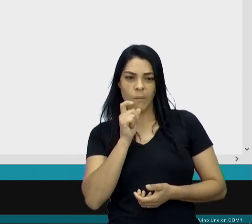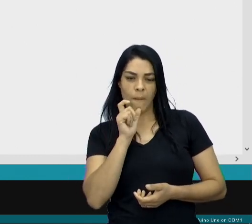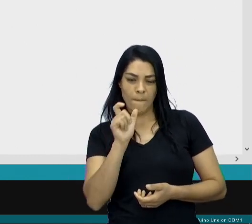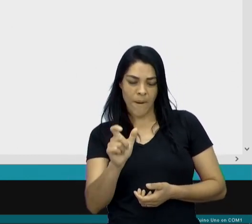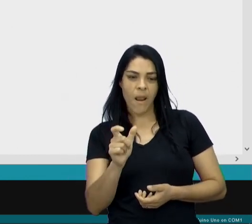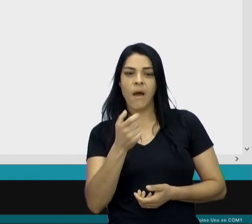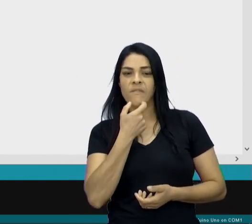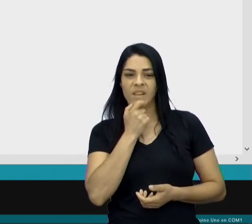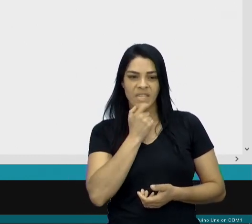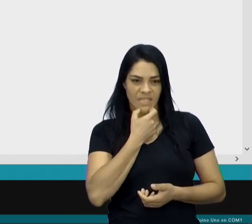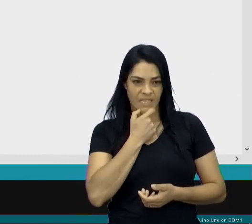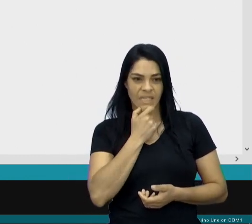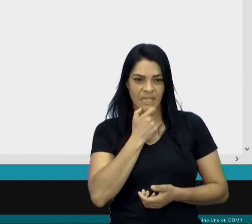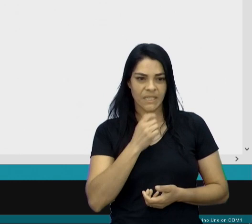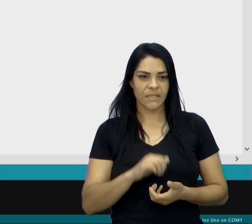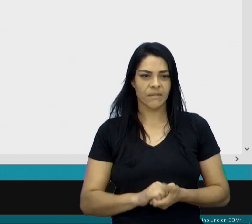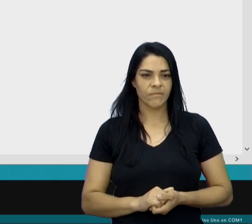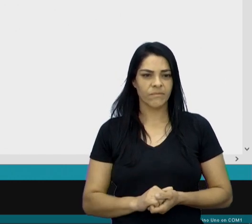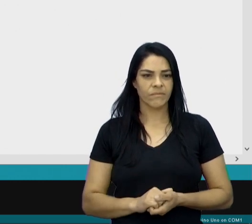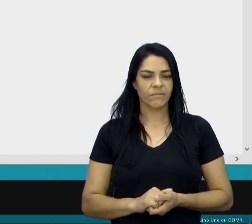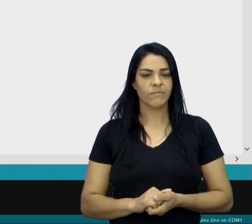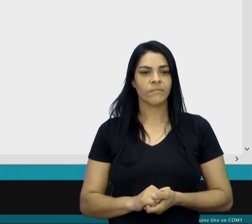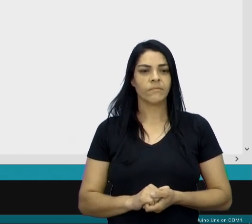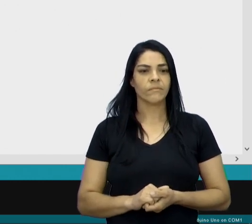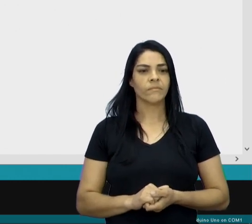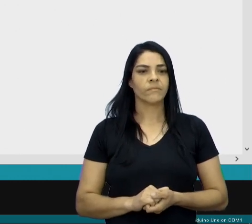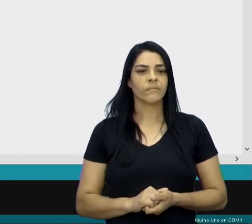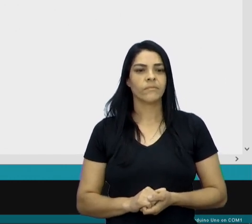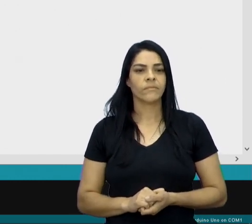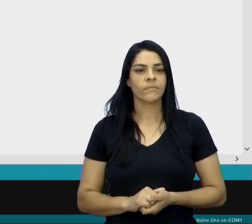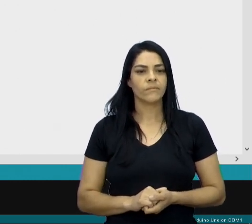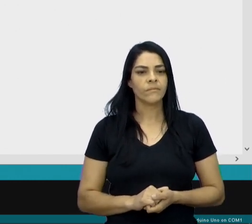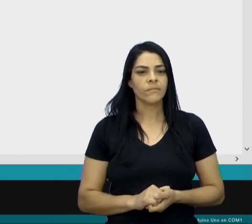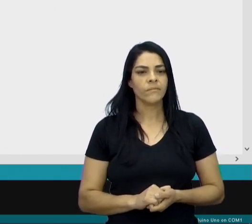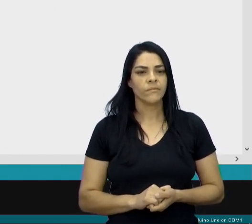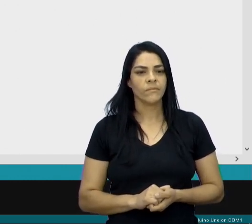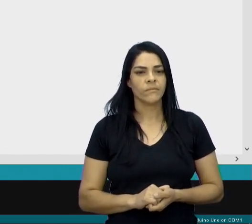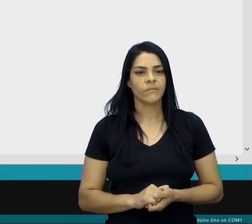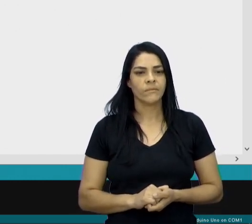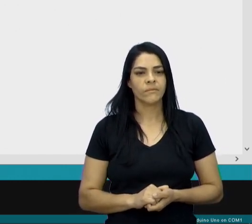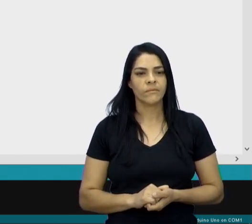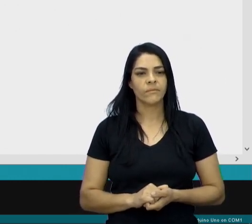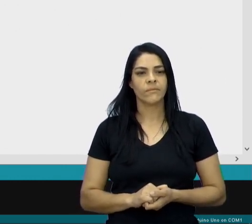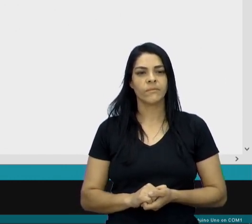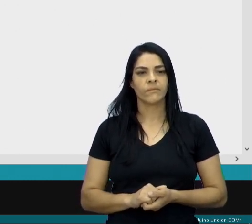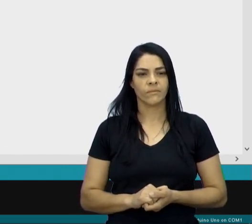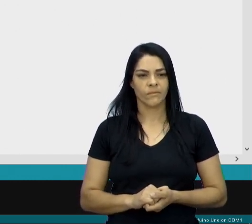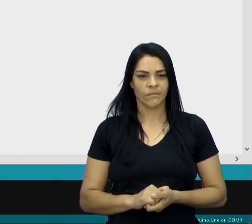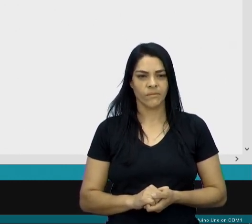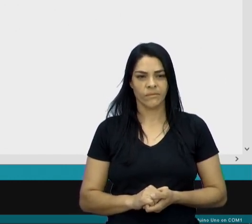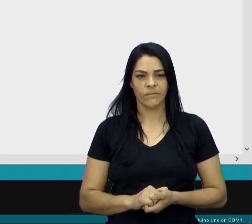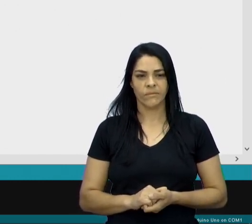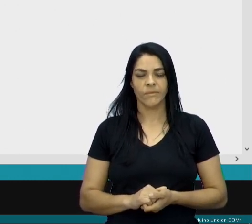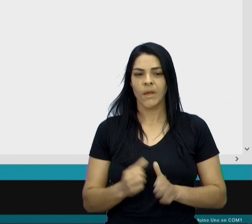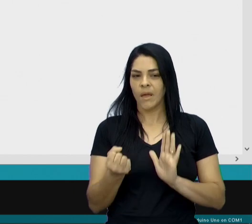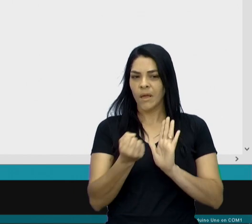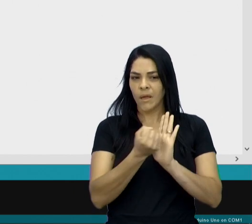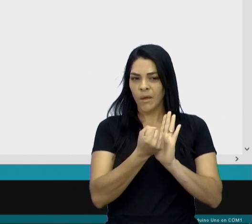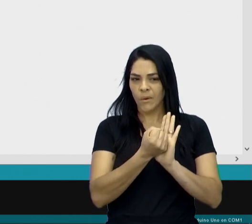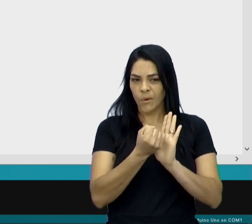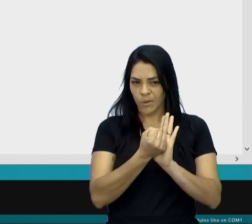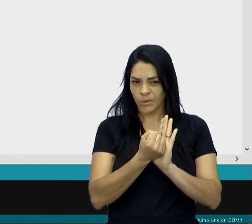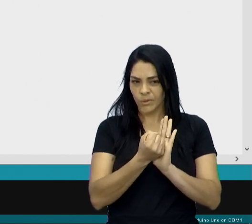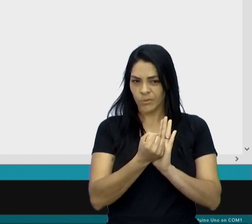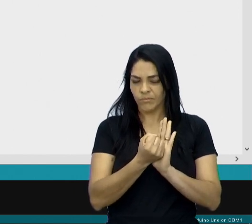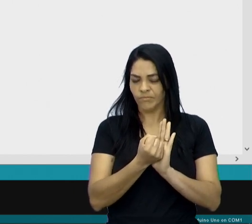B, O, que no caso aqui é C, Dó, né? Dó com C, assim vai. E tem um número. Este código aqui você acha na internet,